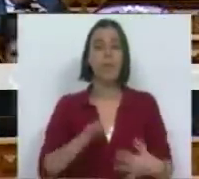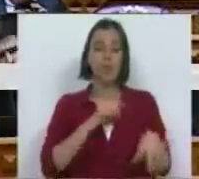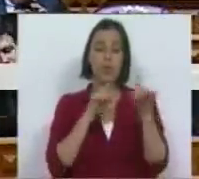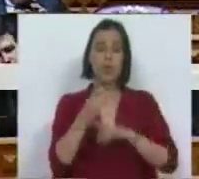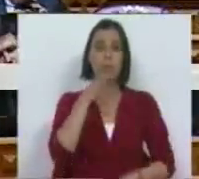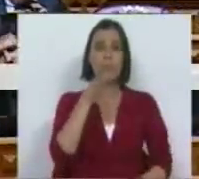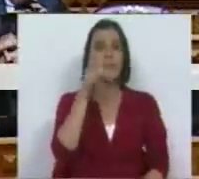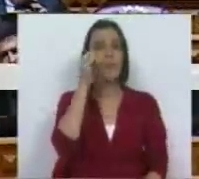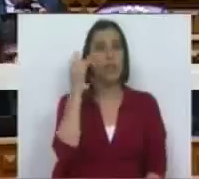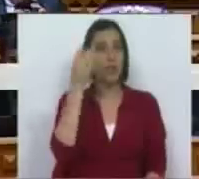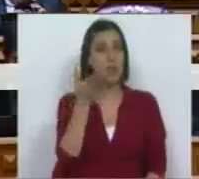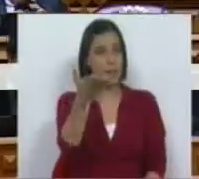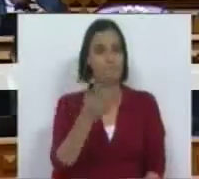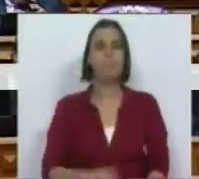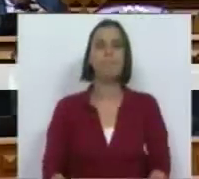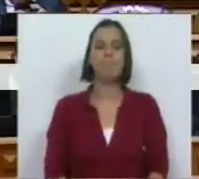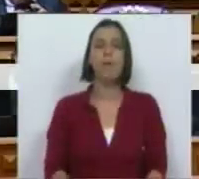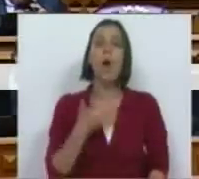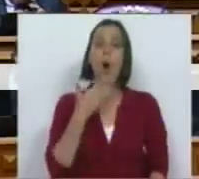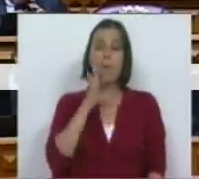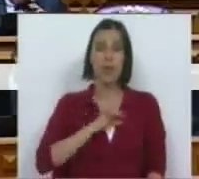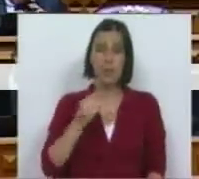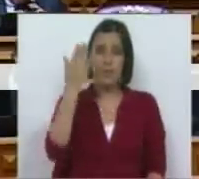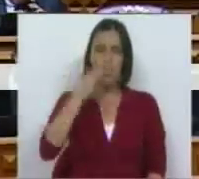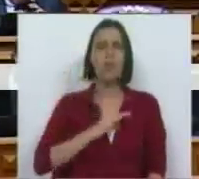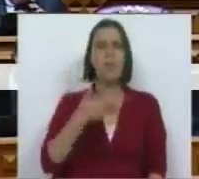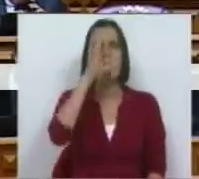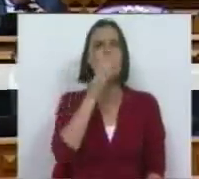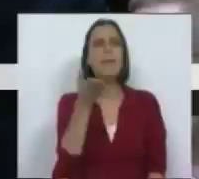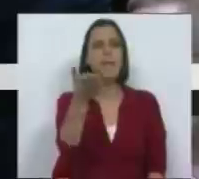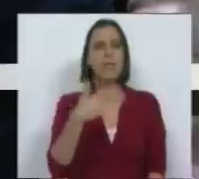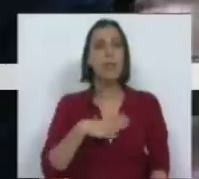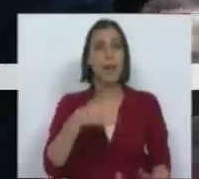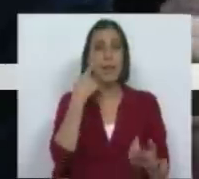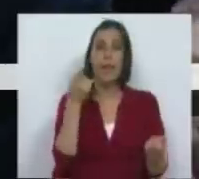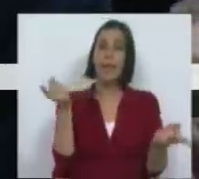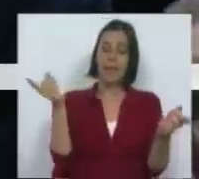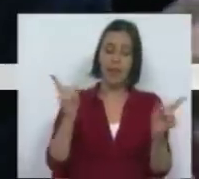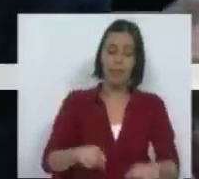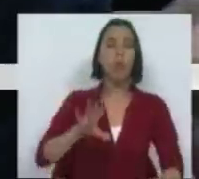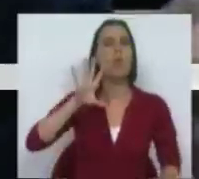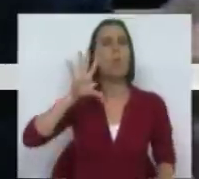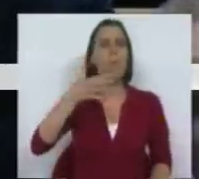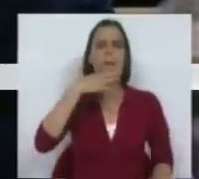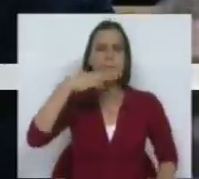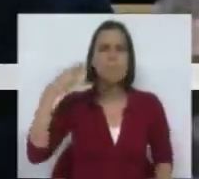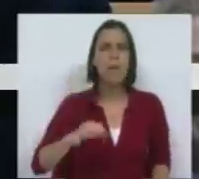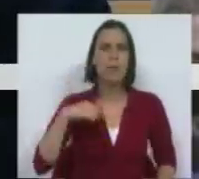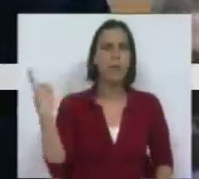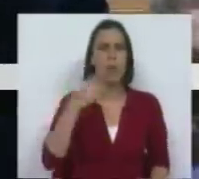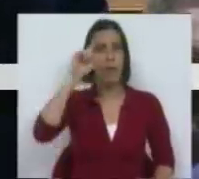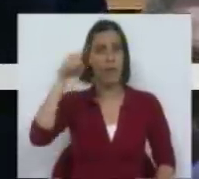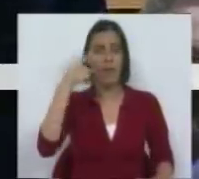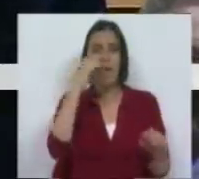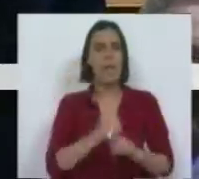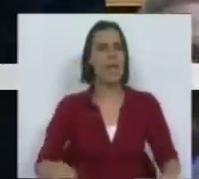Sr. Deputado Francisco Lucena tem a palavra. Muito obrigado, Sra. Presidente. Sr. Primeiro-Ministro, quero repetir-lhe que o país inteiro sabe que